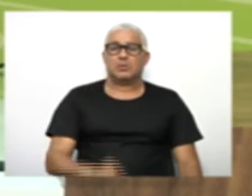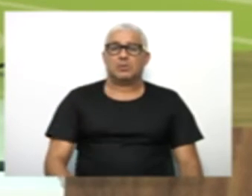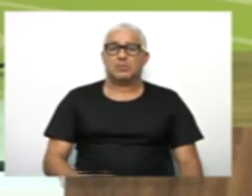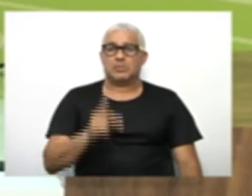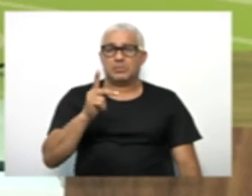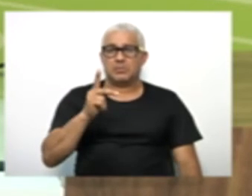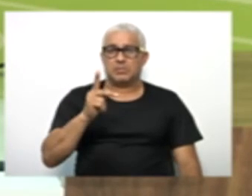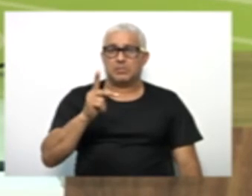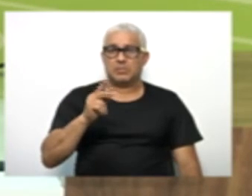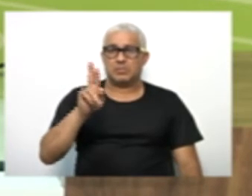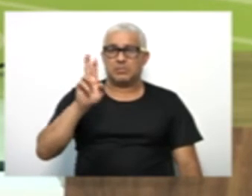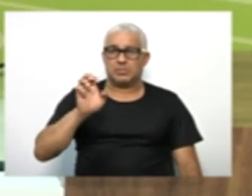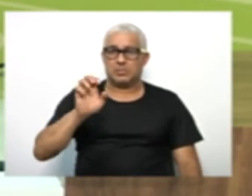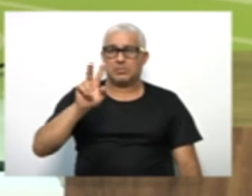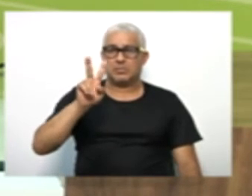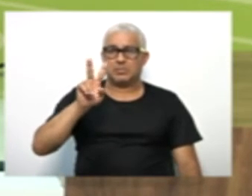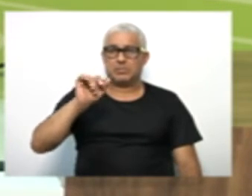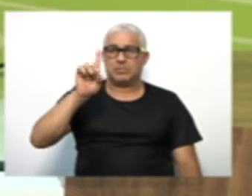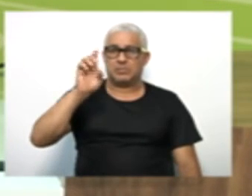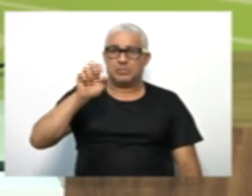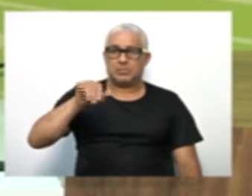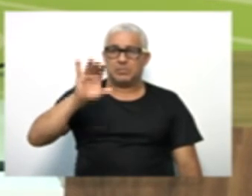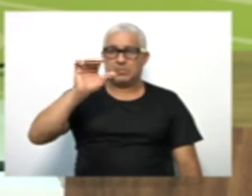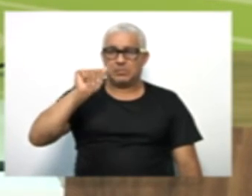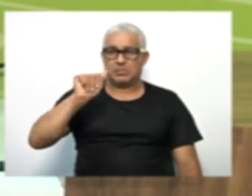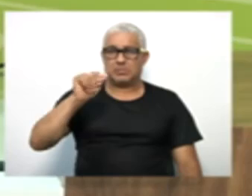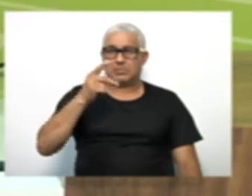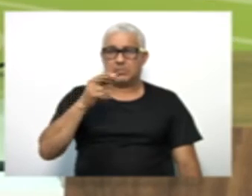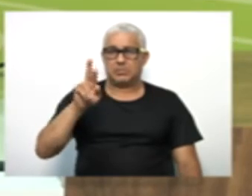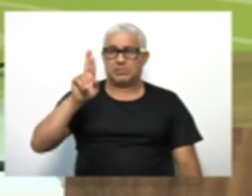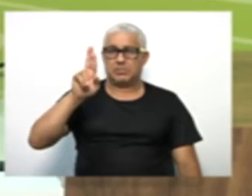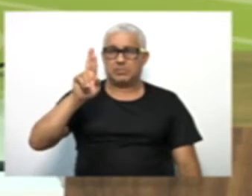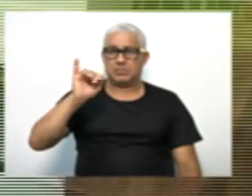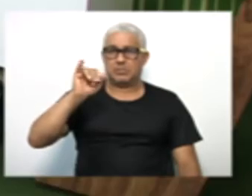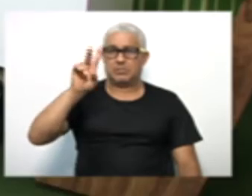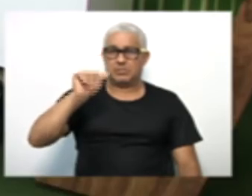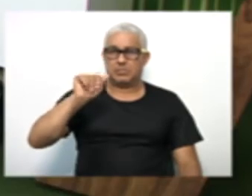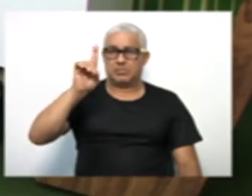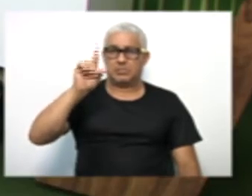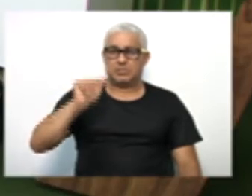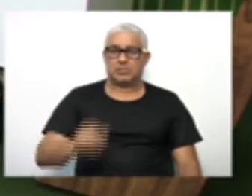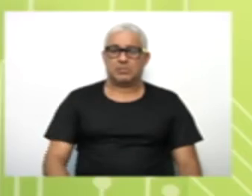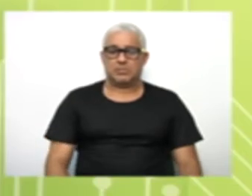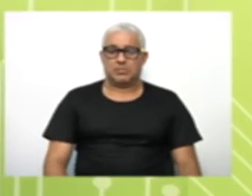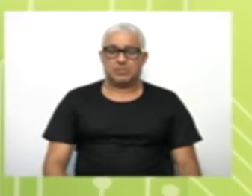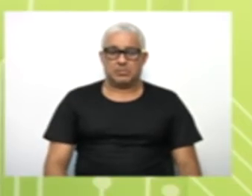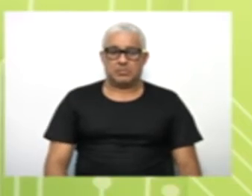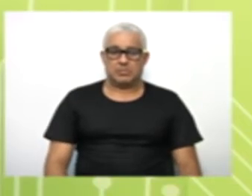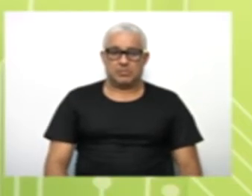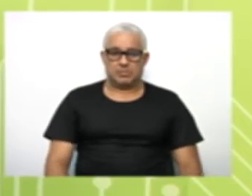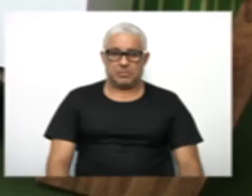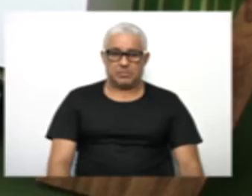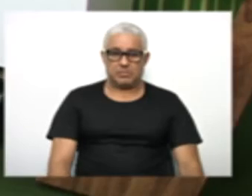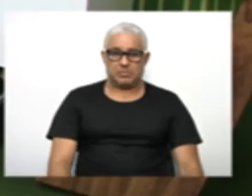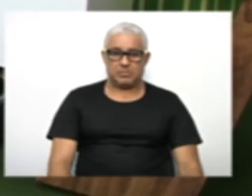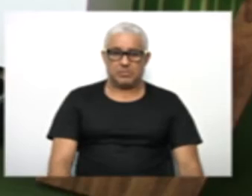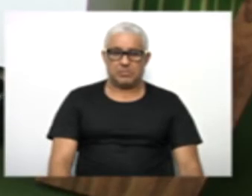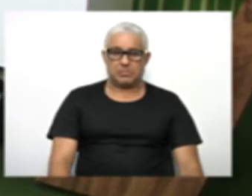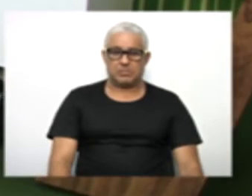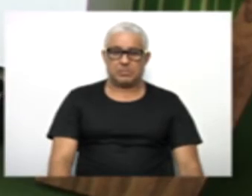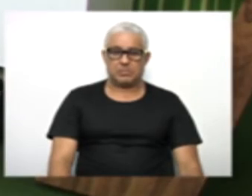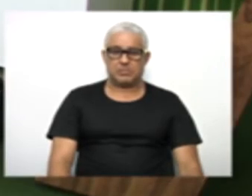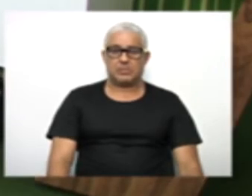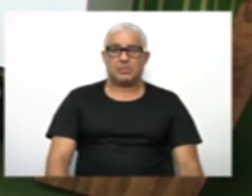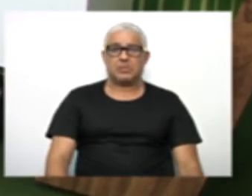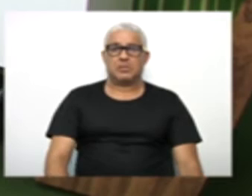nos oferecer? O que é que nós podemos tratar sobre previdência privada, professor? Então vamos lá. Caro aluno. Brevemente, que ele está pedindo